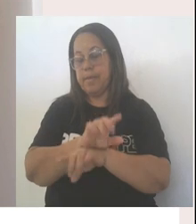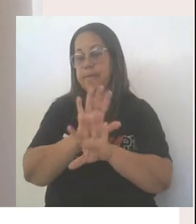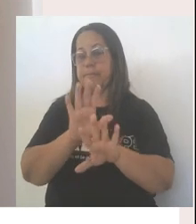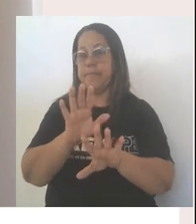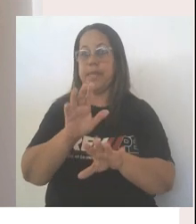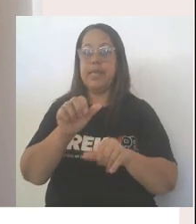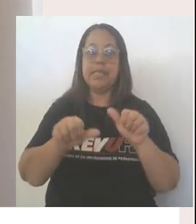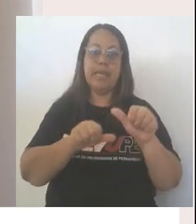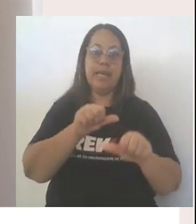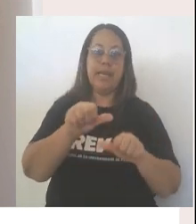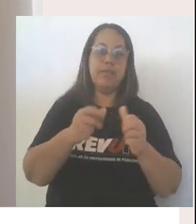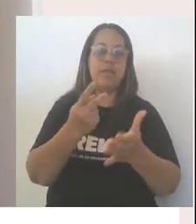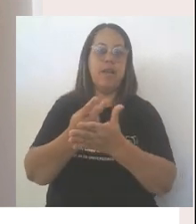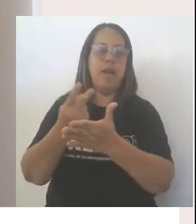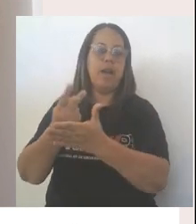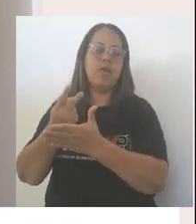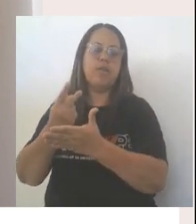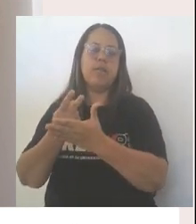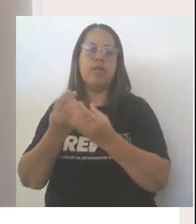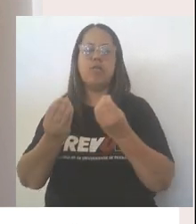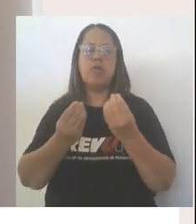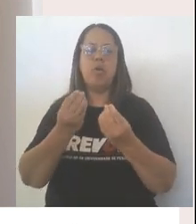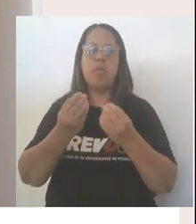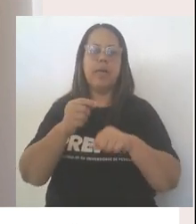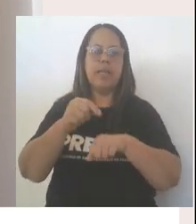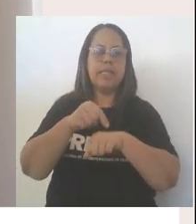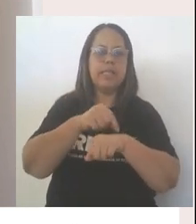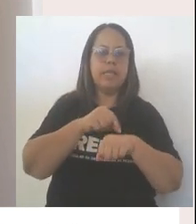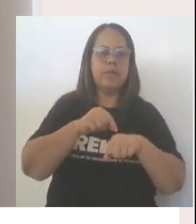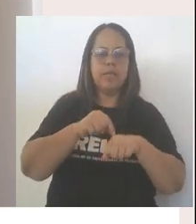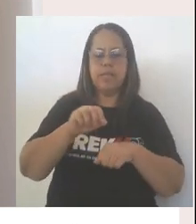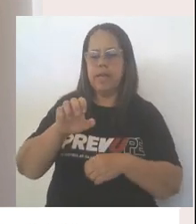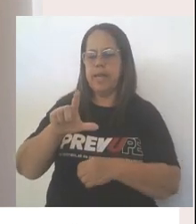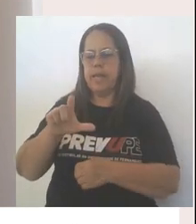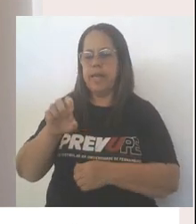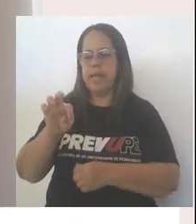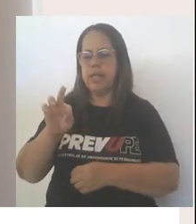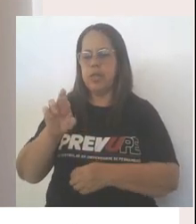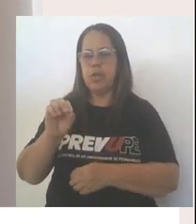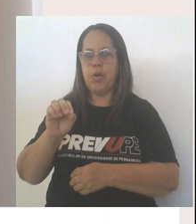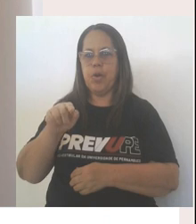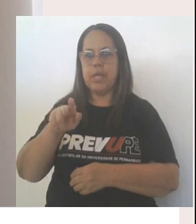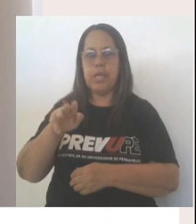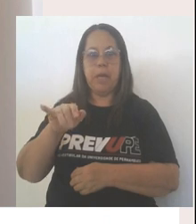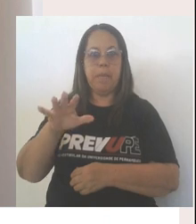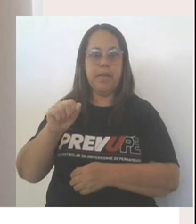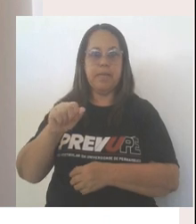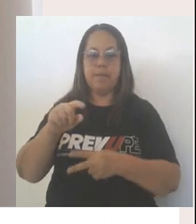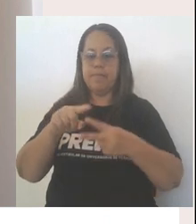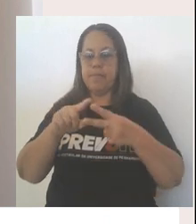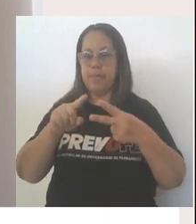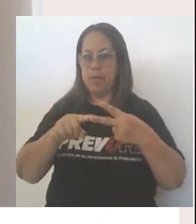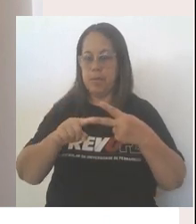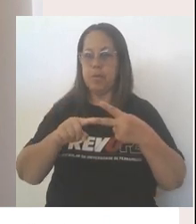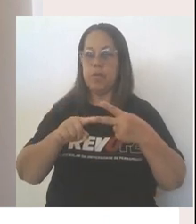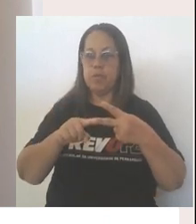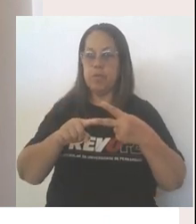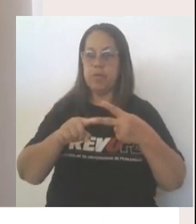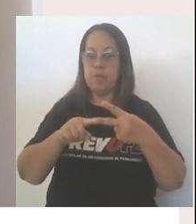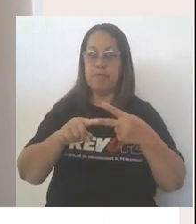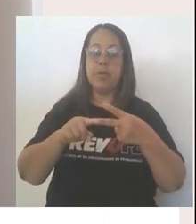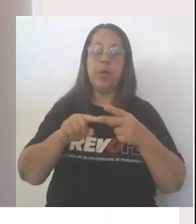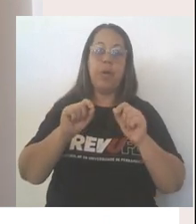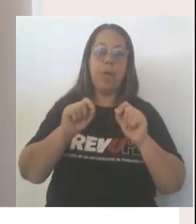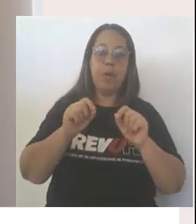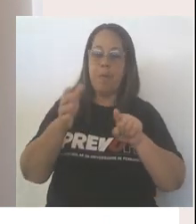reações ocorrem em sistemas conhecidos como células eletroquímicas, que consistem em dois eletrodos, um ânodo